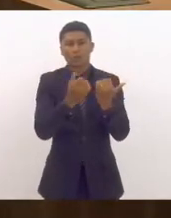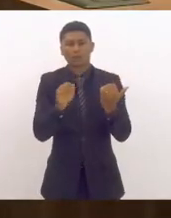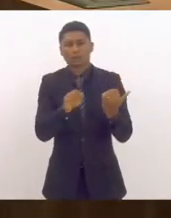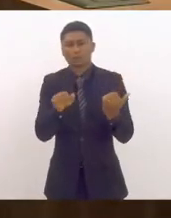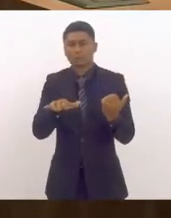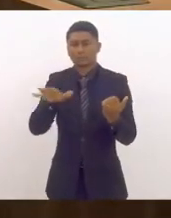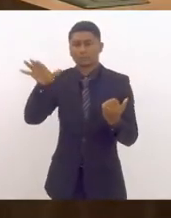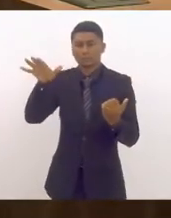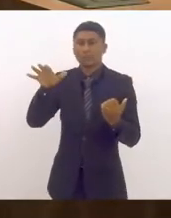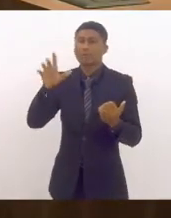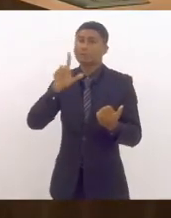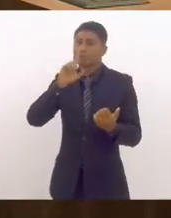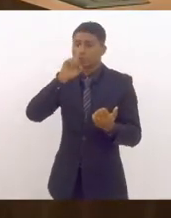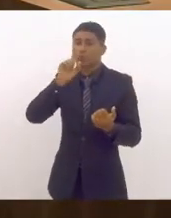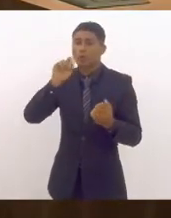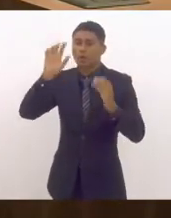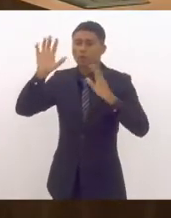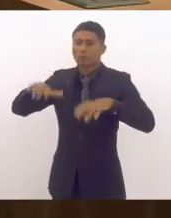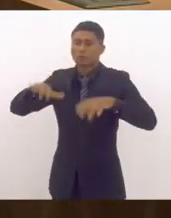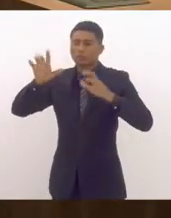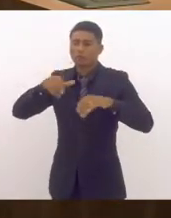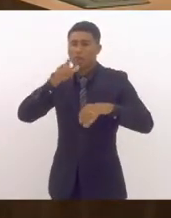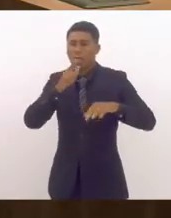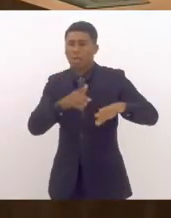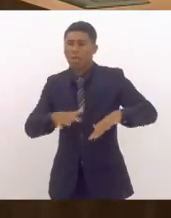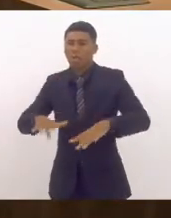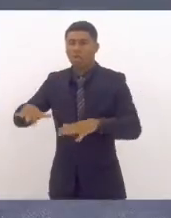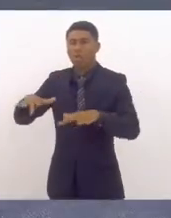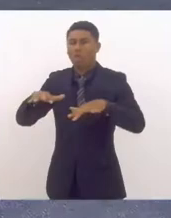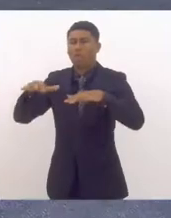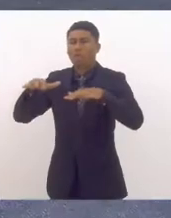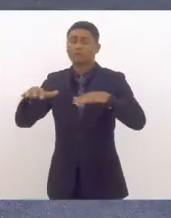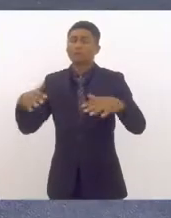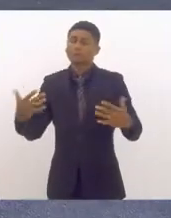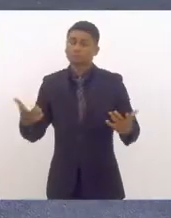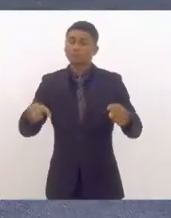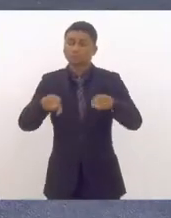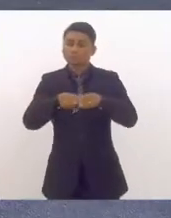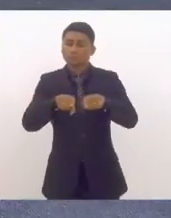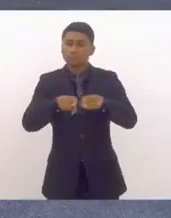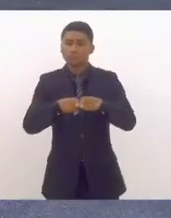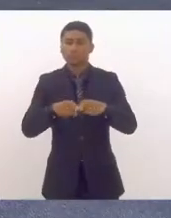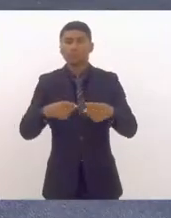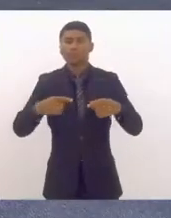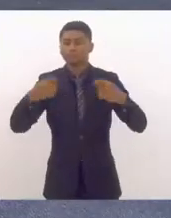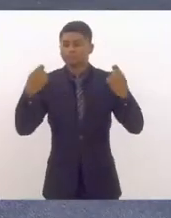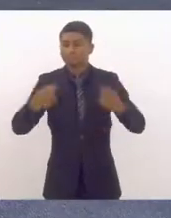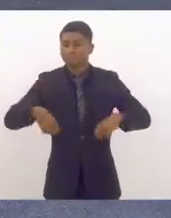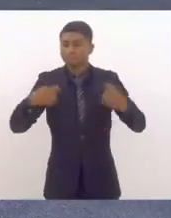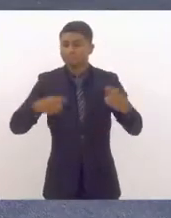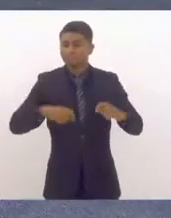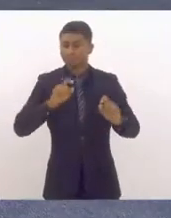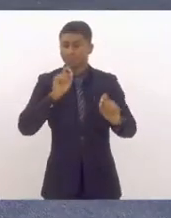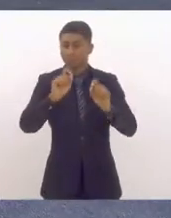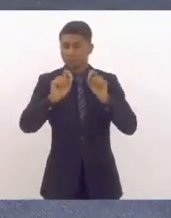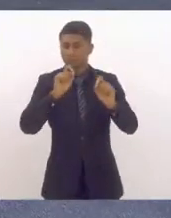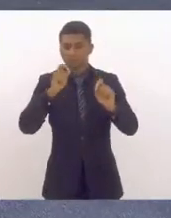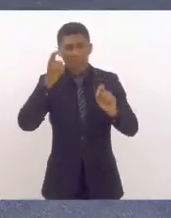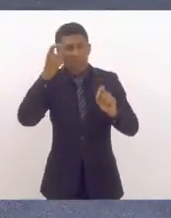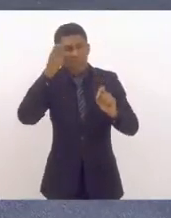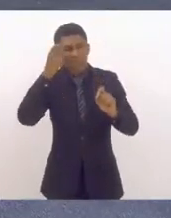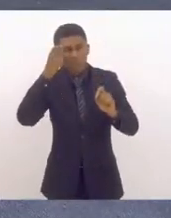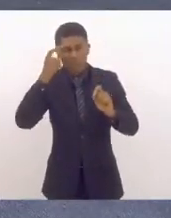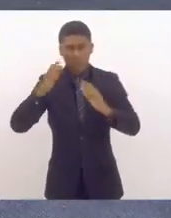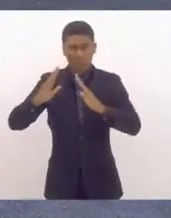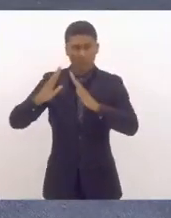Costa Verde, falamos da necessidade, né, de pensar casas que deem conta